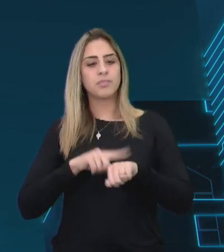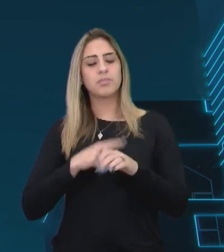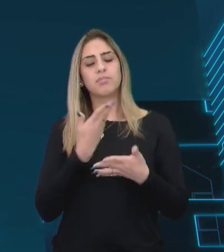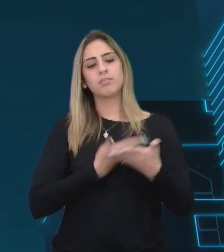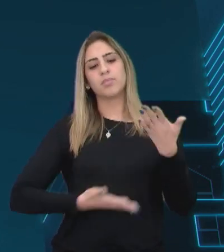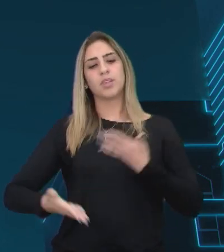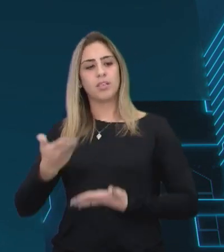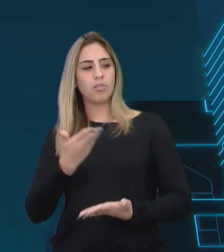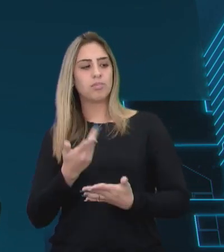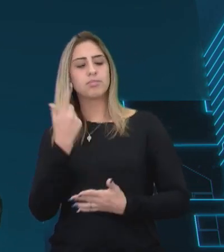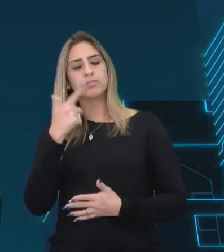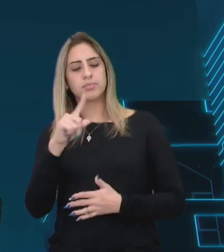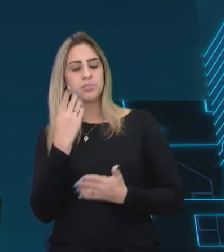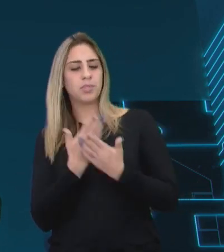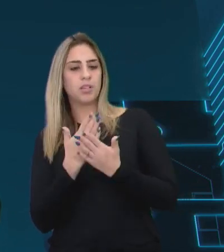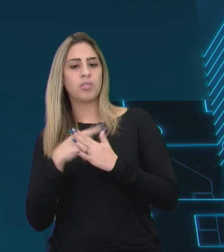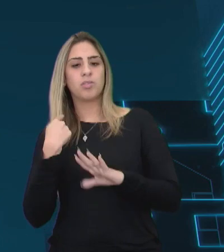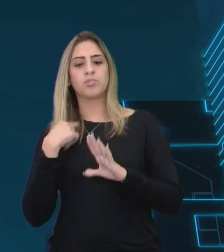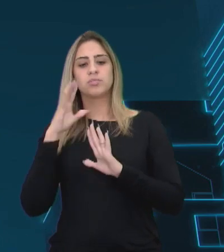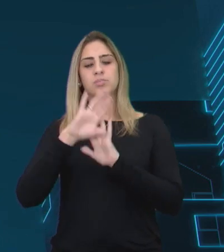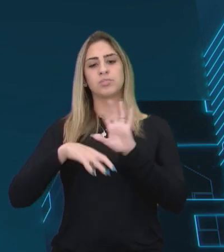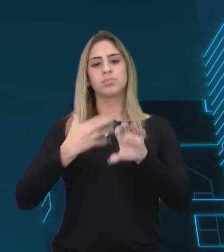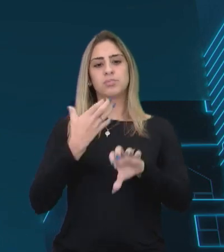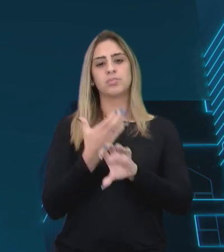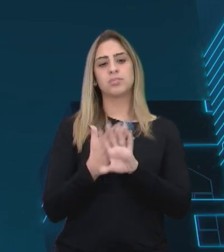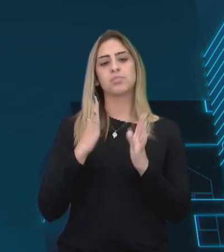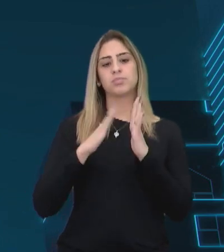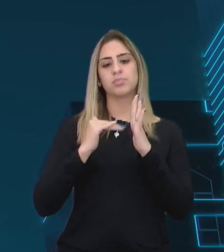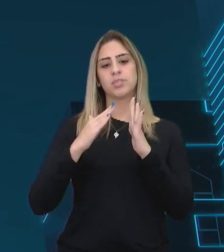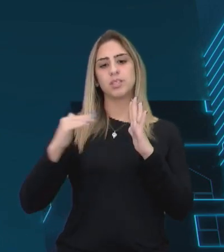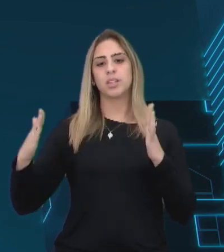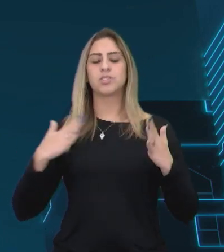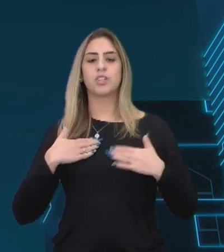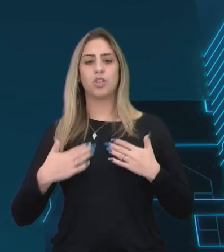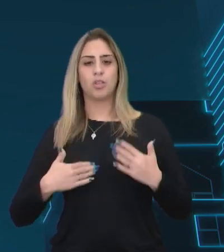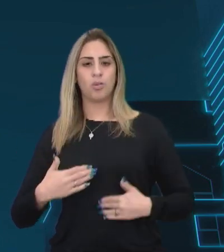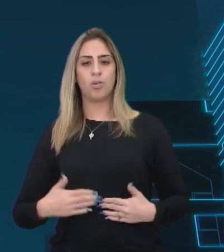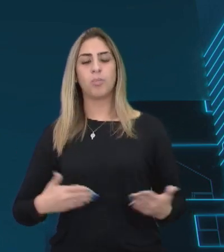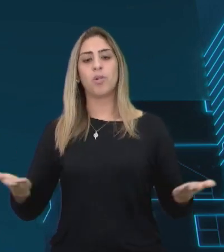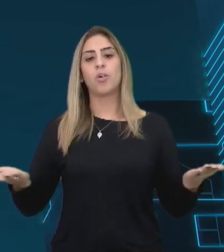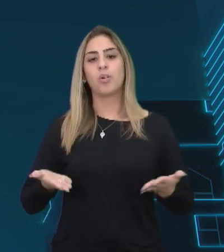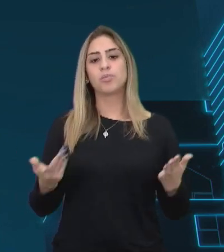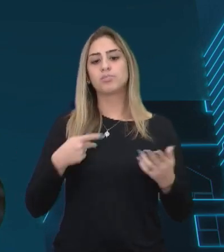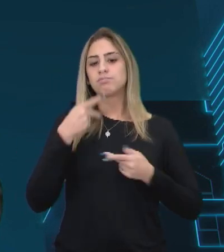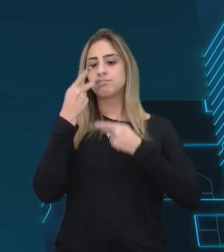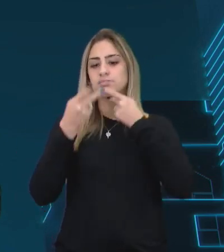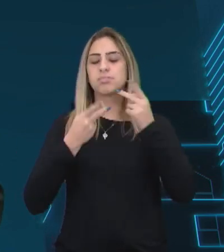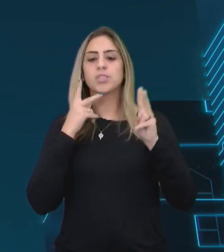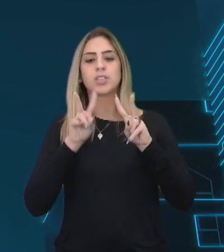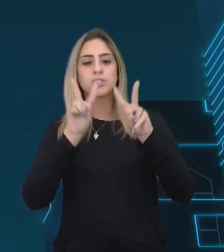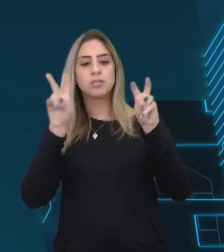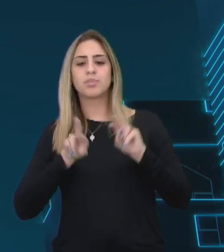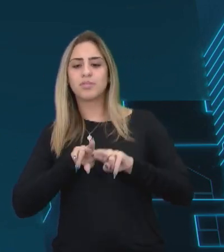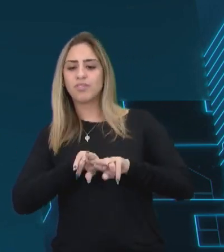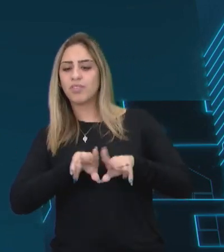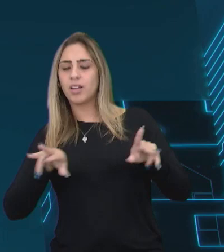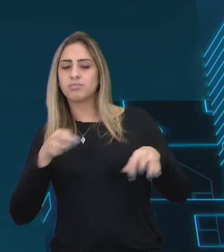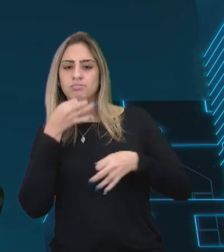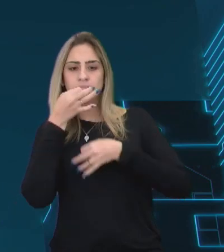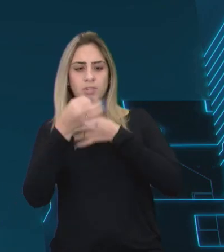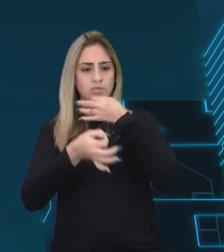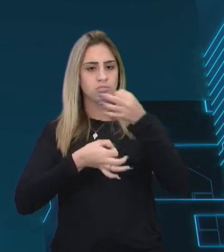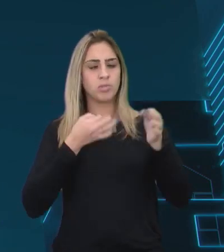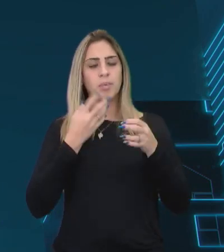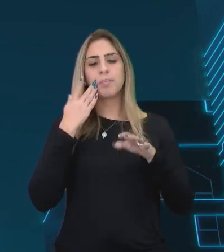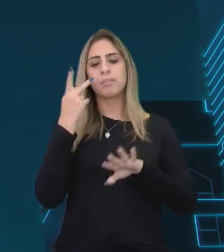troca, mais uma aula do nosso componente, a estética do corpo. Hoje vamos falar sobre vários assuntos